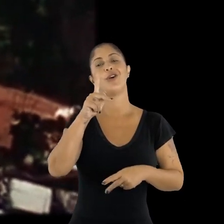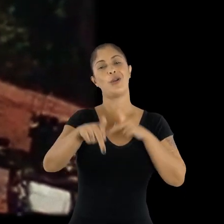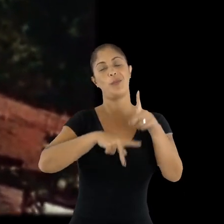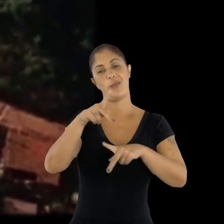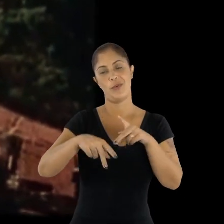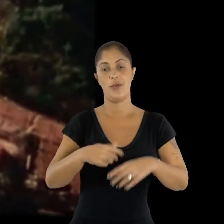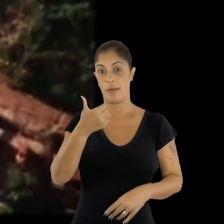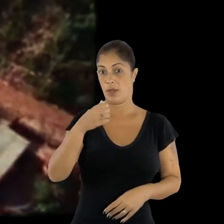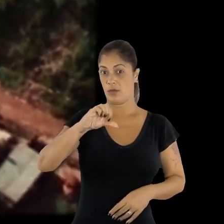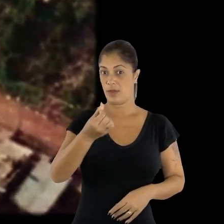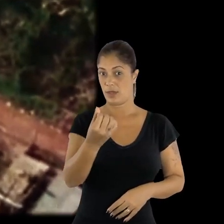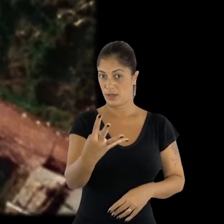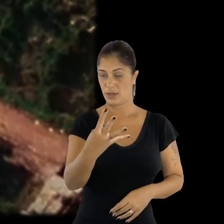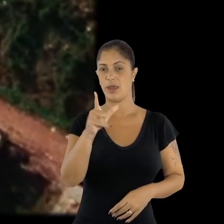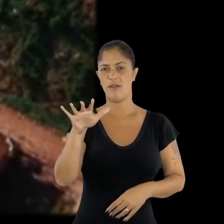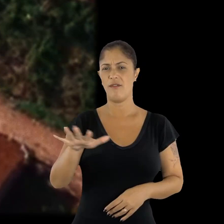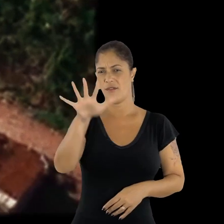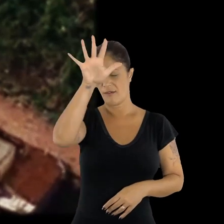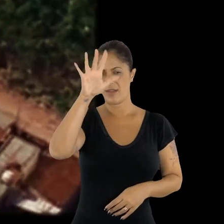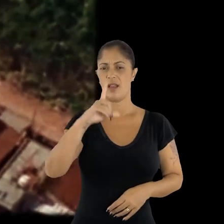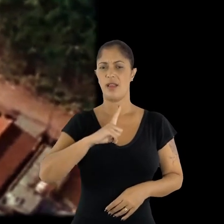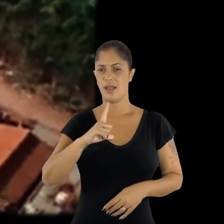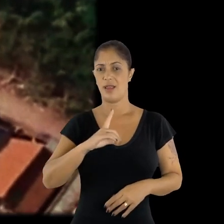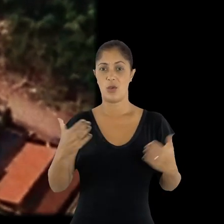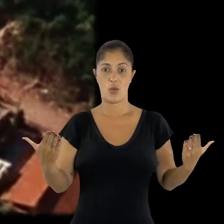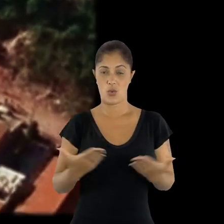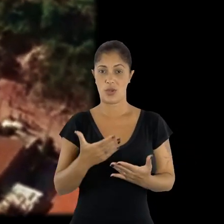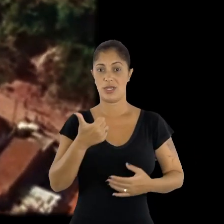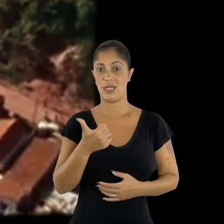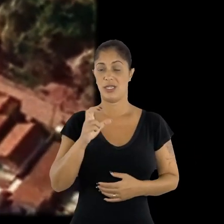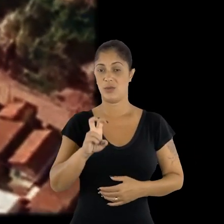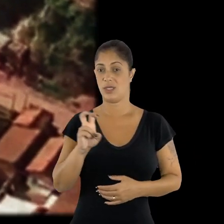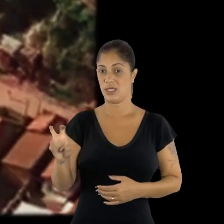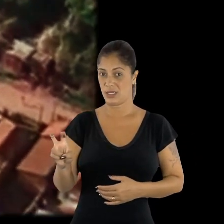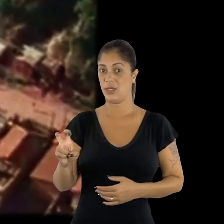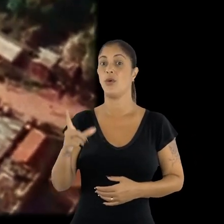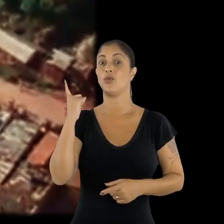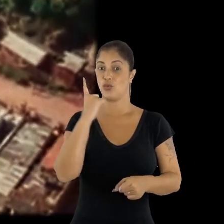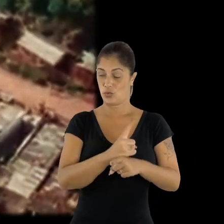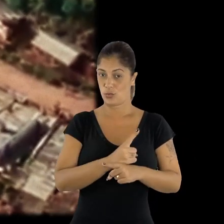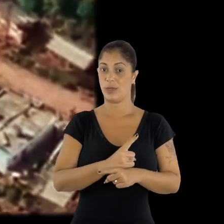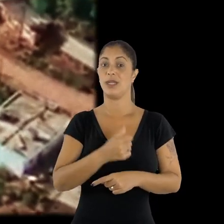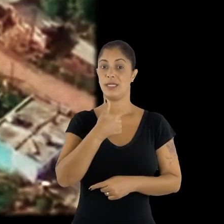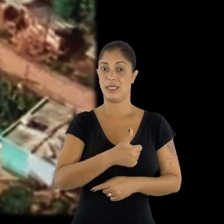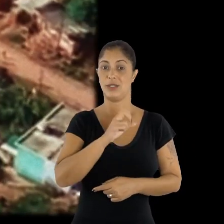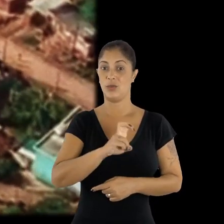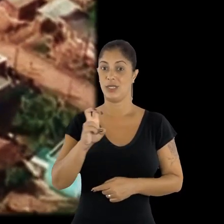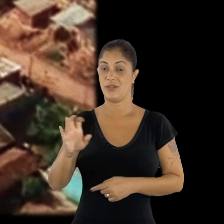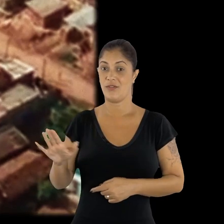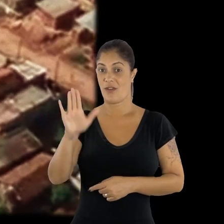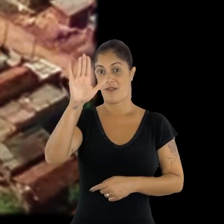povo. Vista aérea de uma favela. Em 64, o total de favelas no ABC era 6. Hoje nós temos 155, que a gente conseguiu